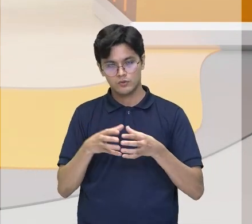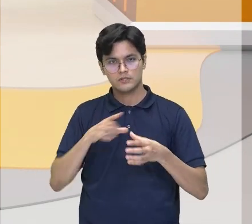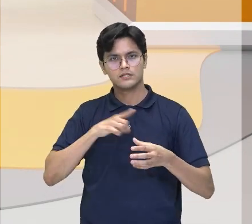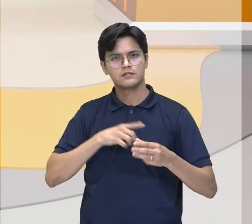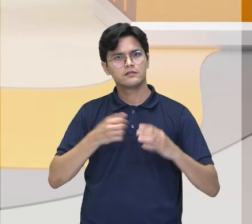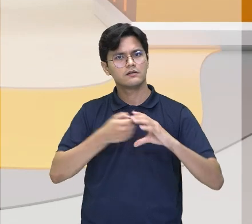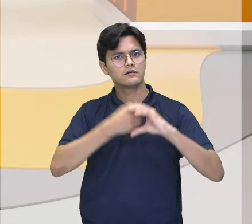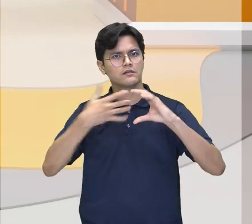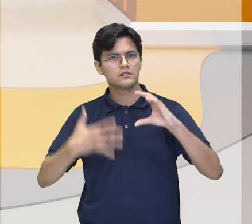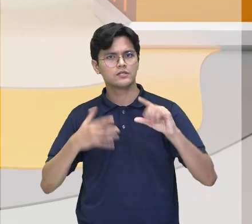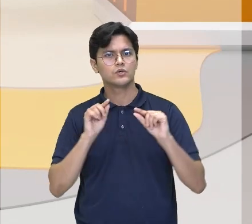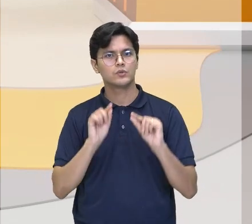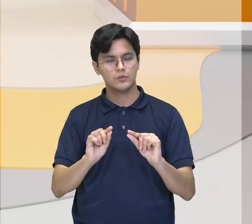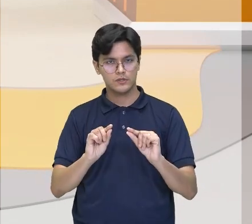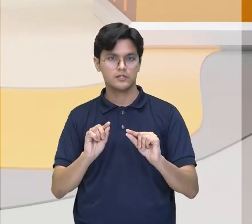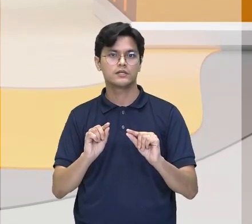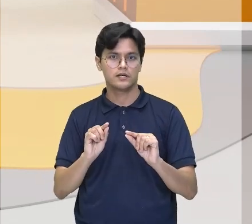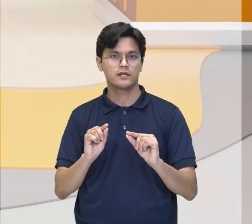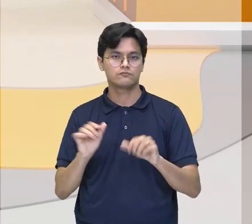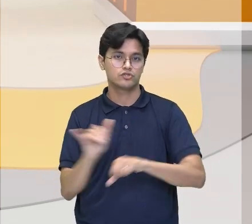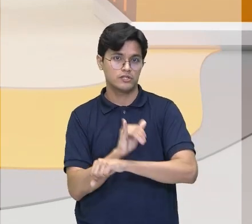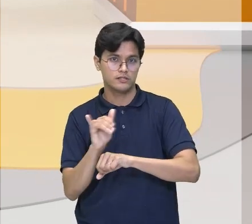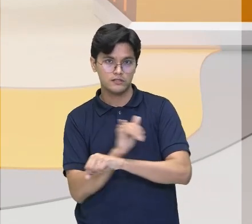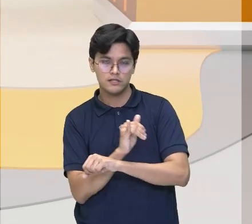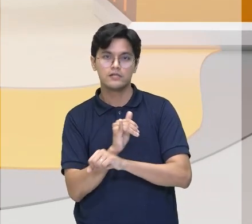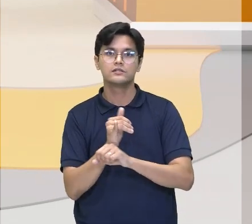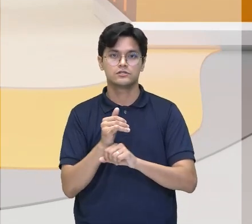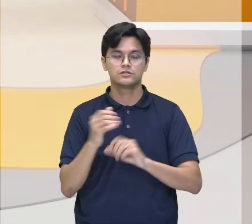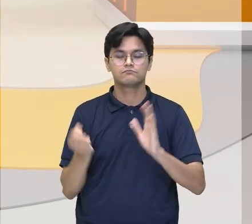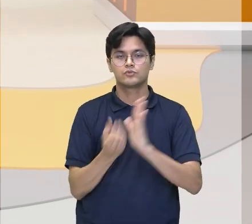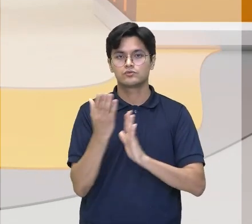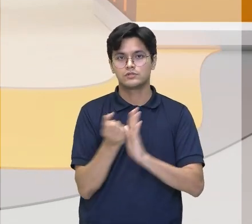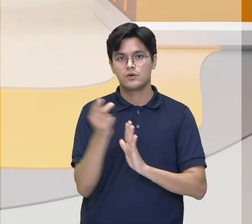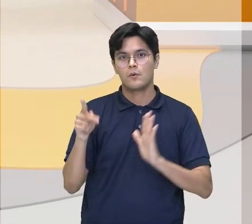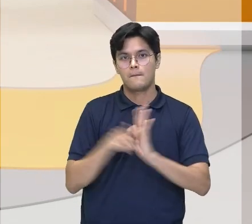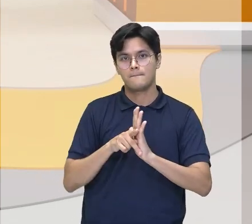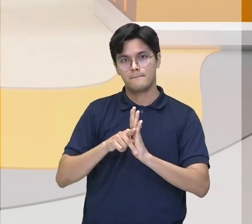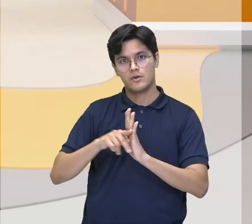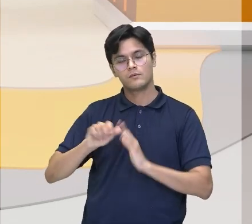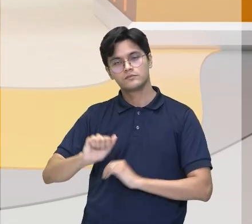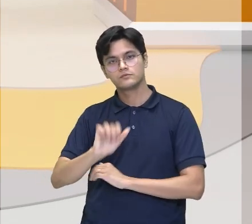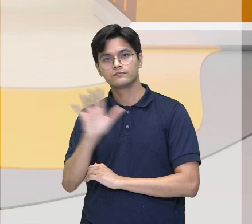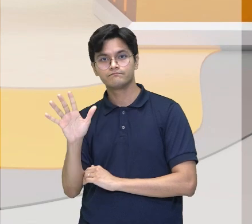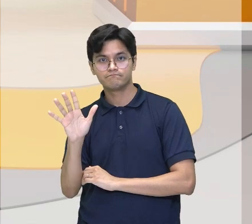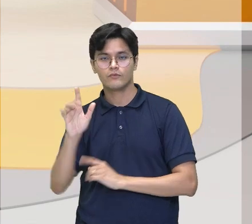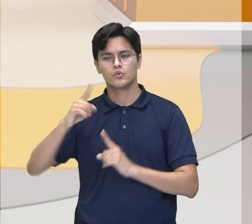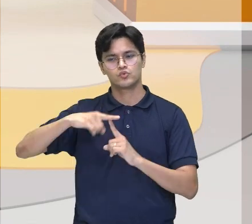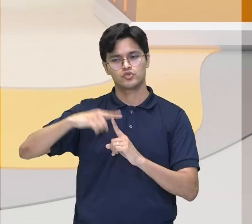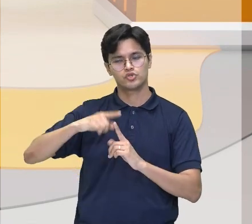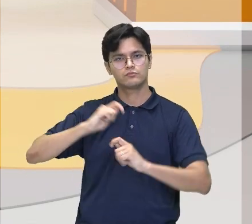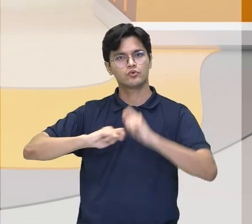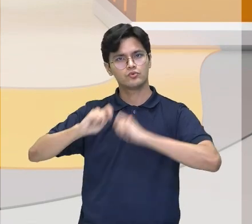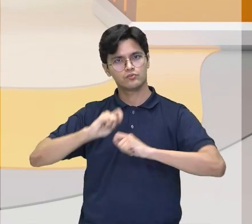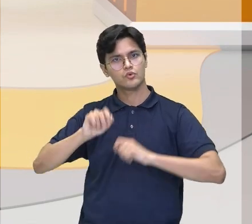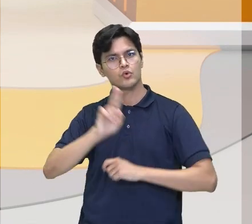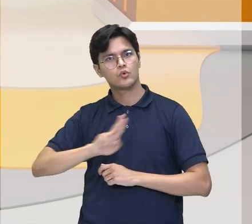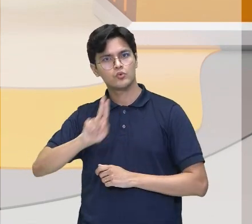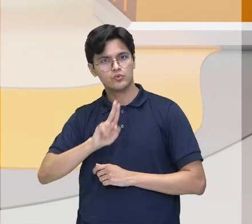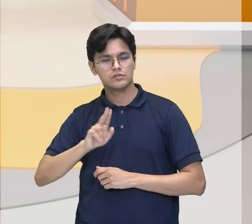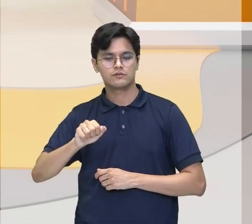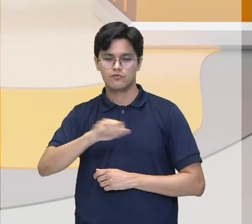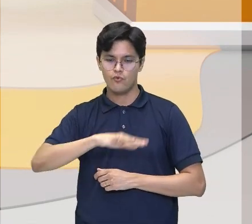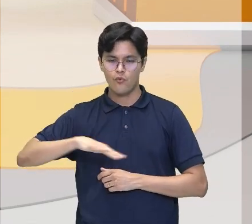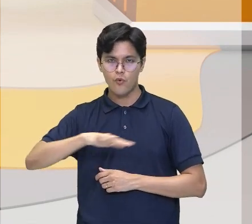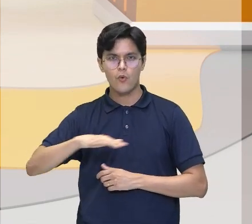quê? Do modo de produção asiático. E esse tipo de economia foi utilizado em diferentes áreas